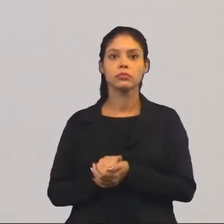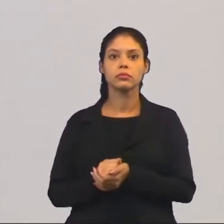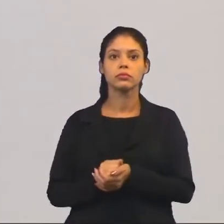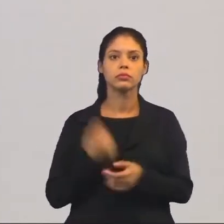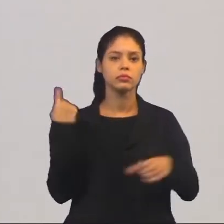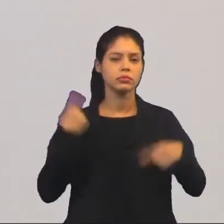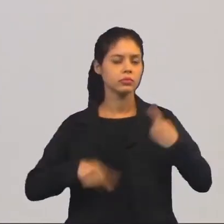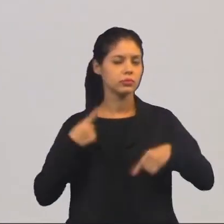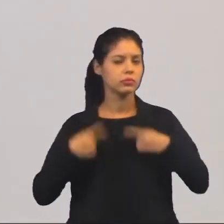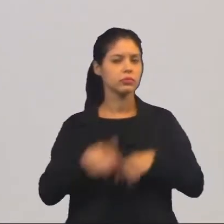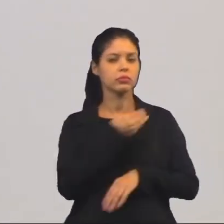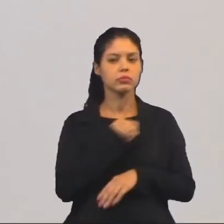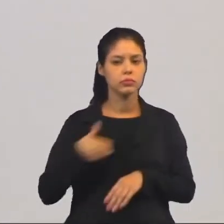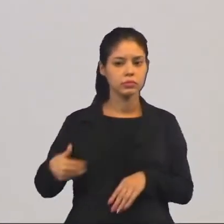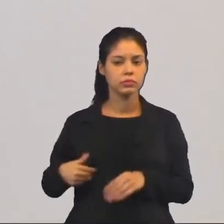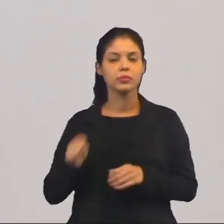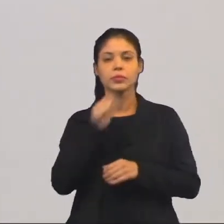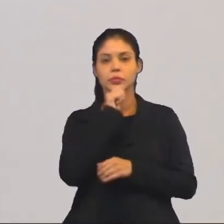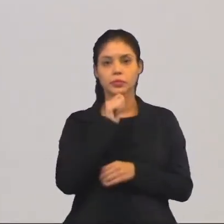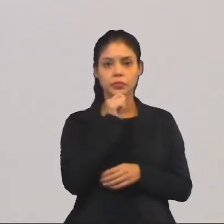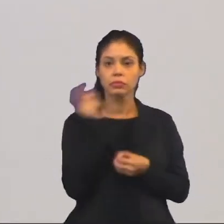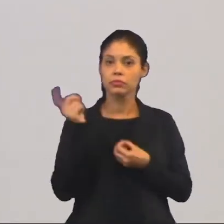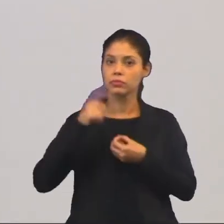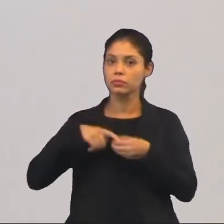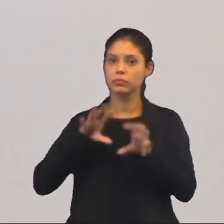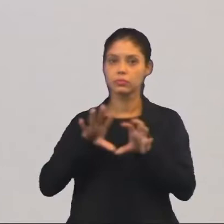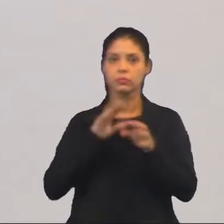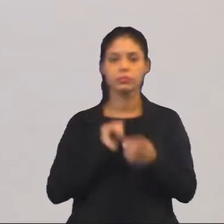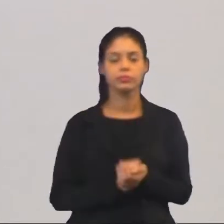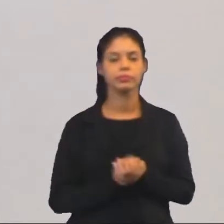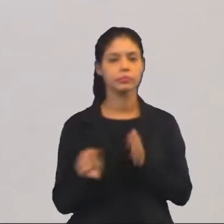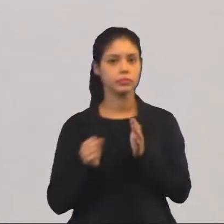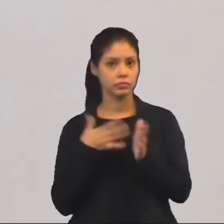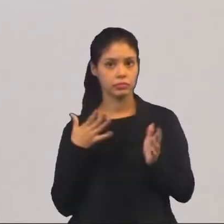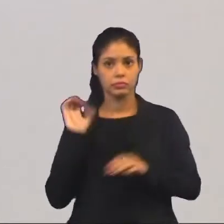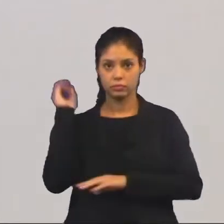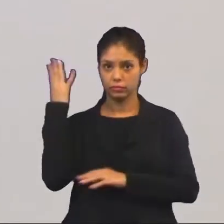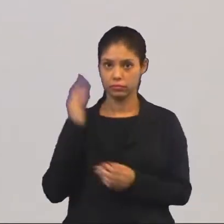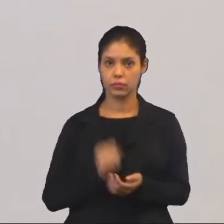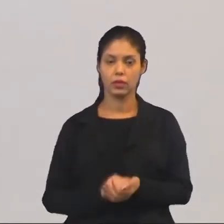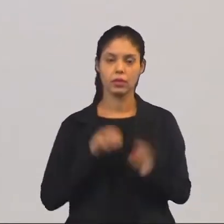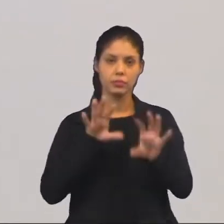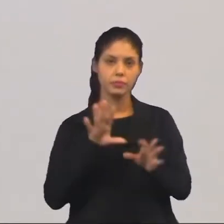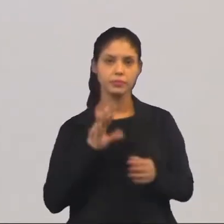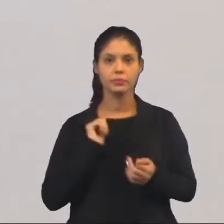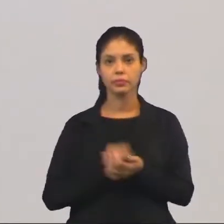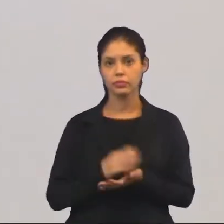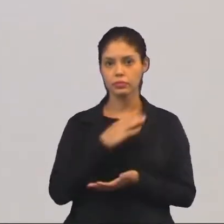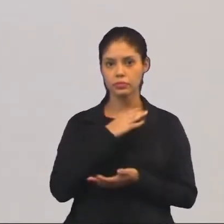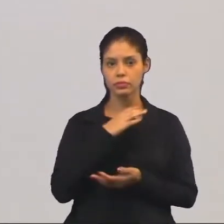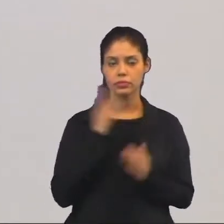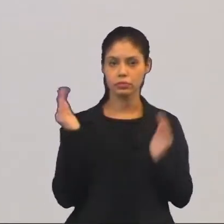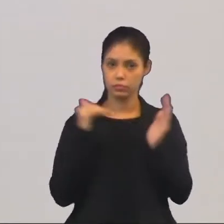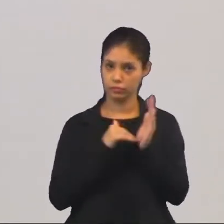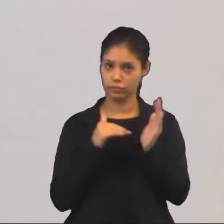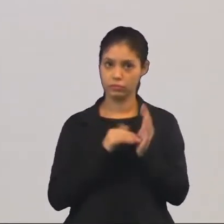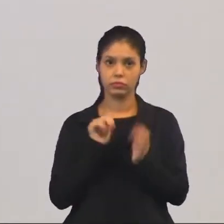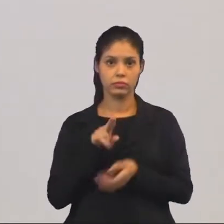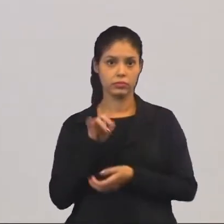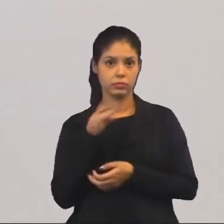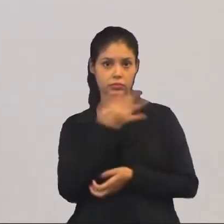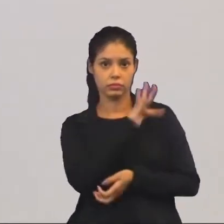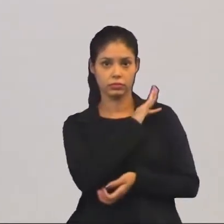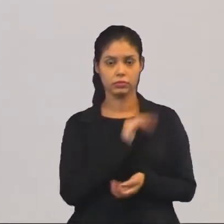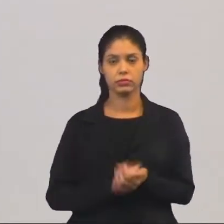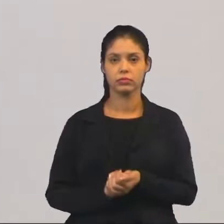as políticas públicas são totalmente voltadas para ela. Em muitos casos dessas cidades são criadas até